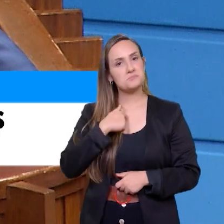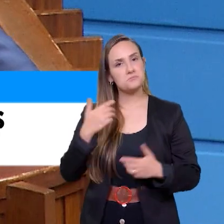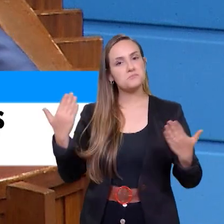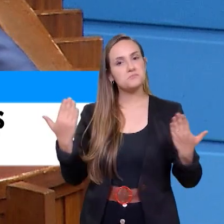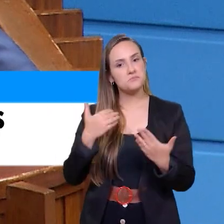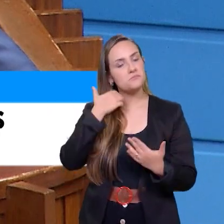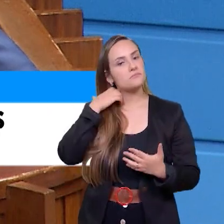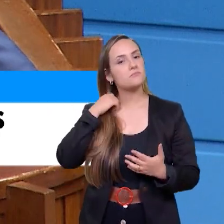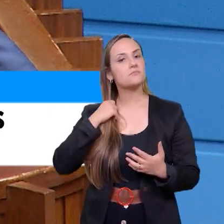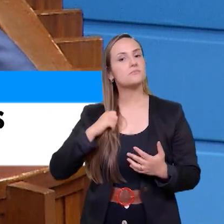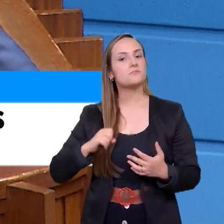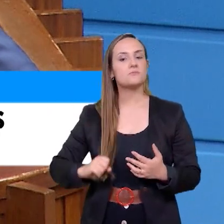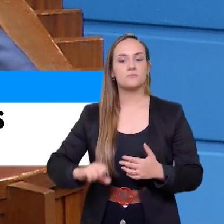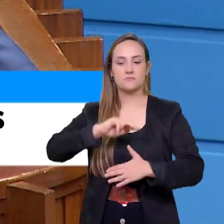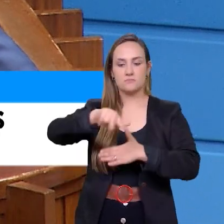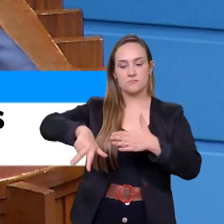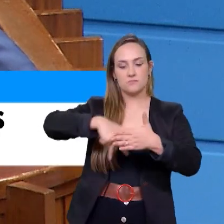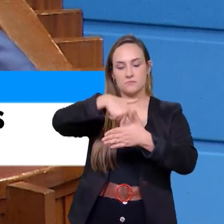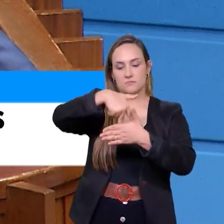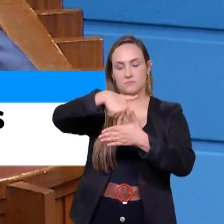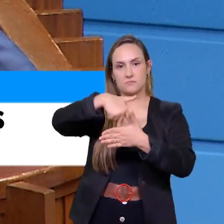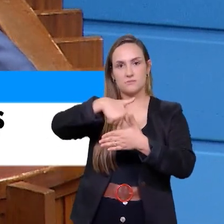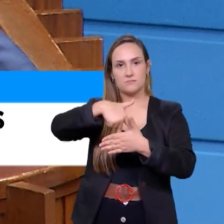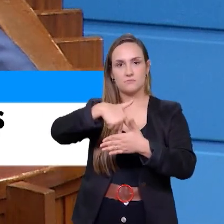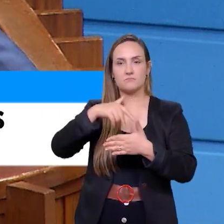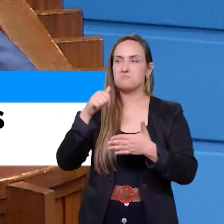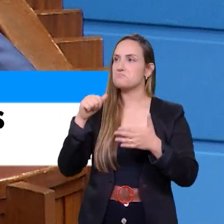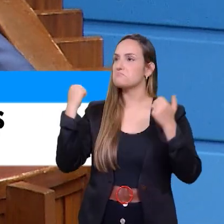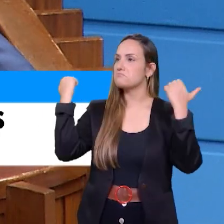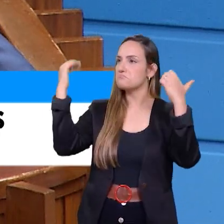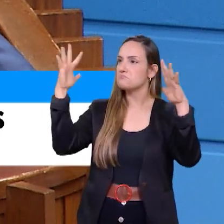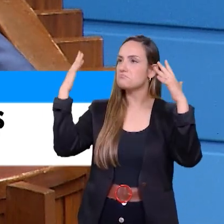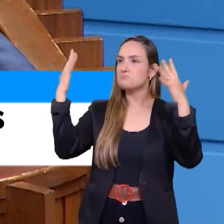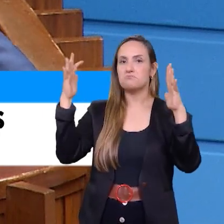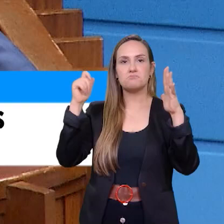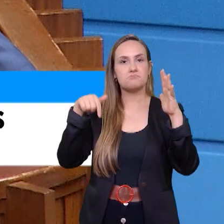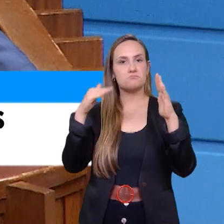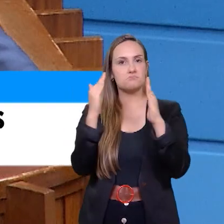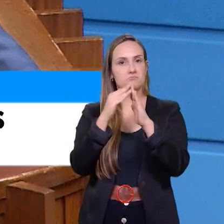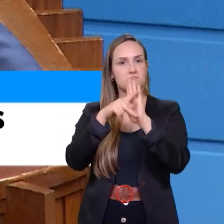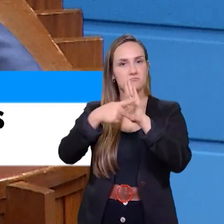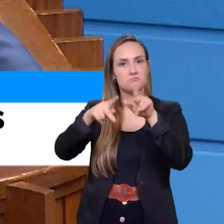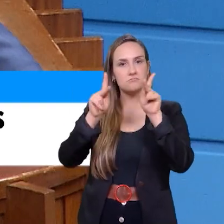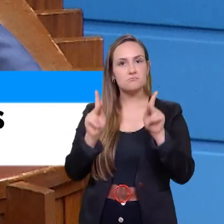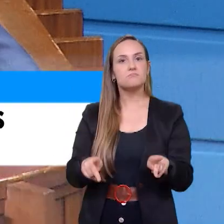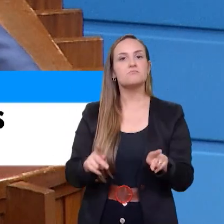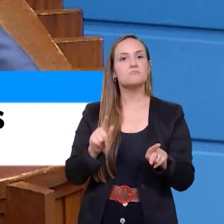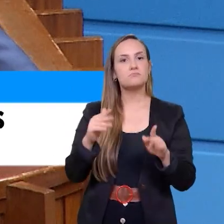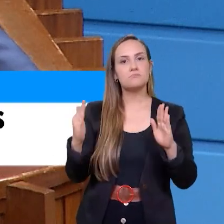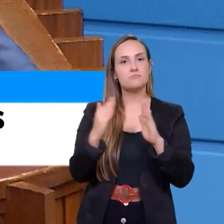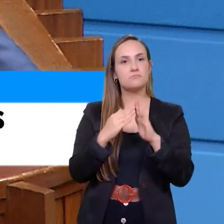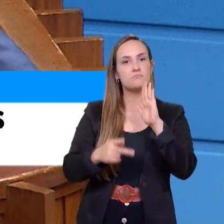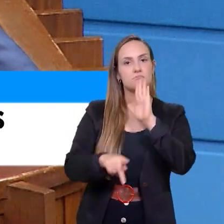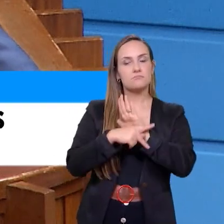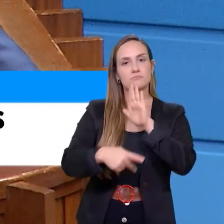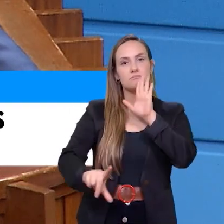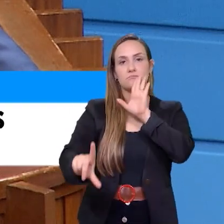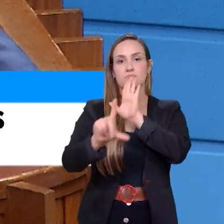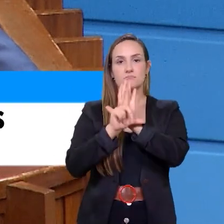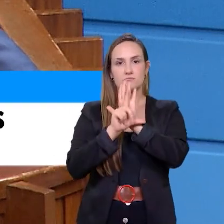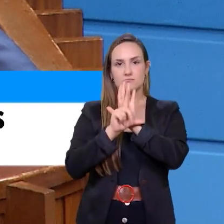Venho hoje à tribuna dessa ilustre Casa do Povo, Casa de Leis,